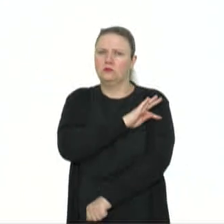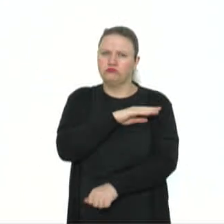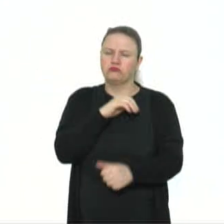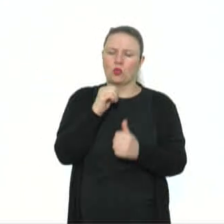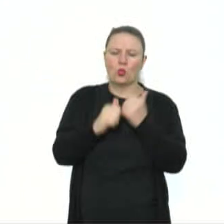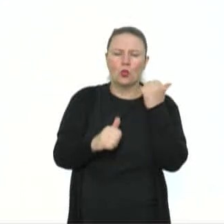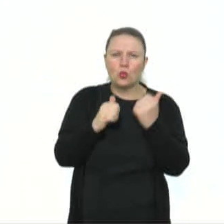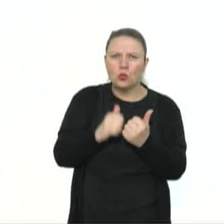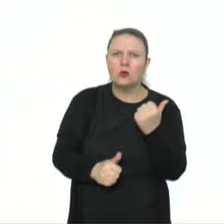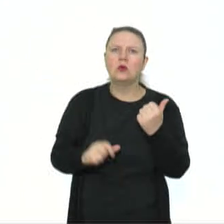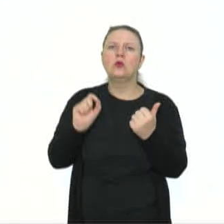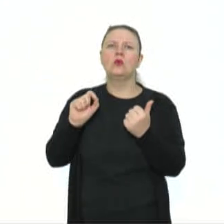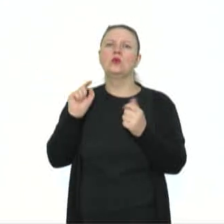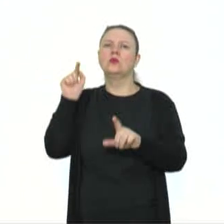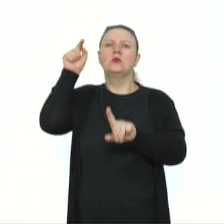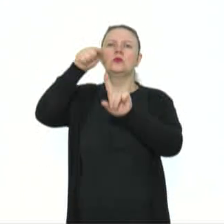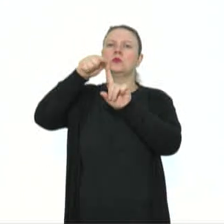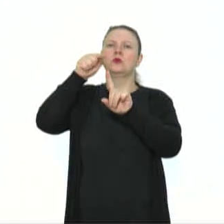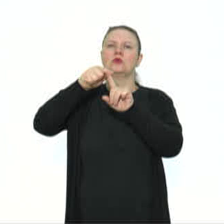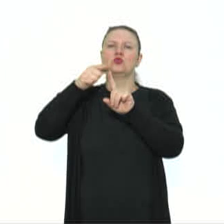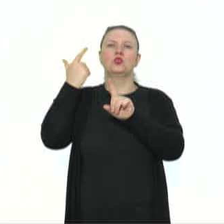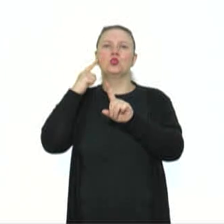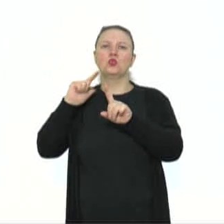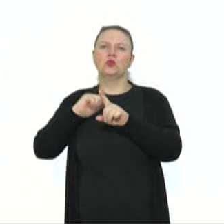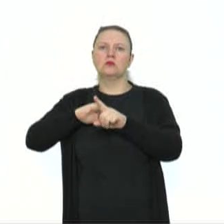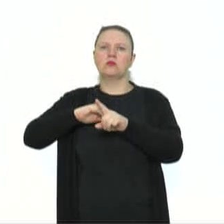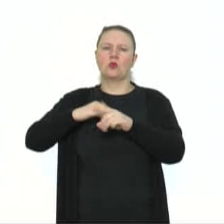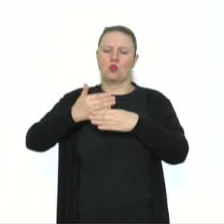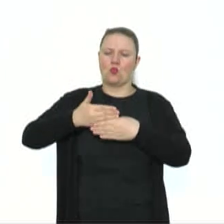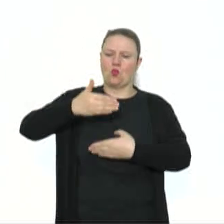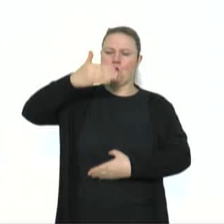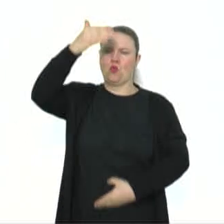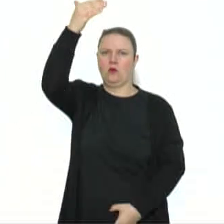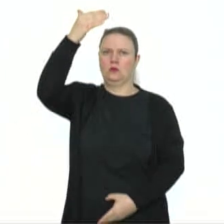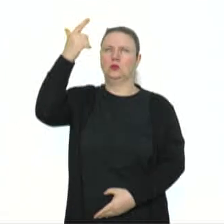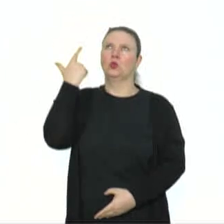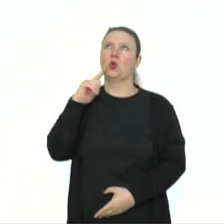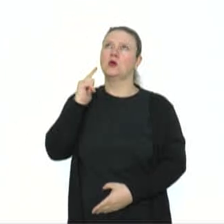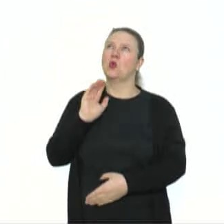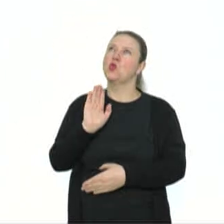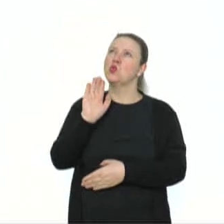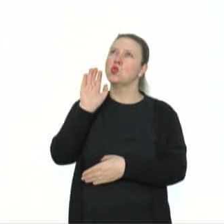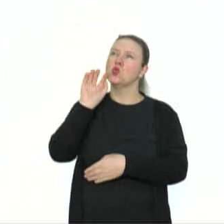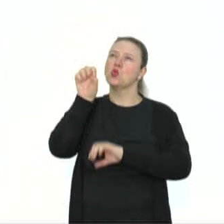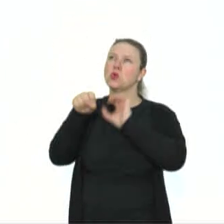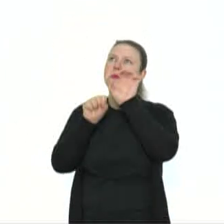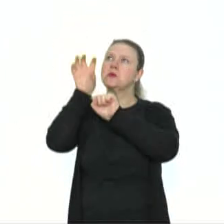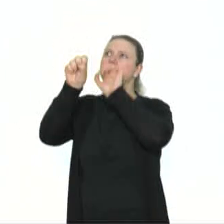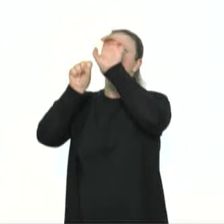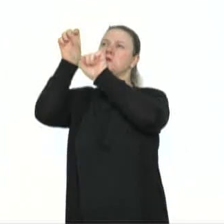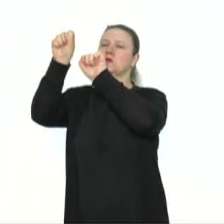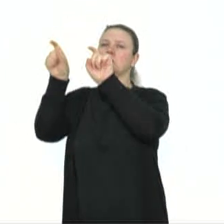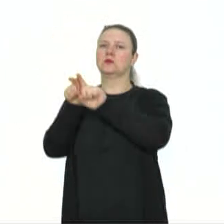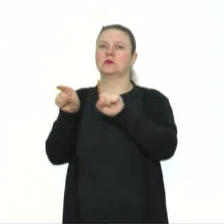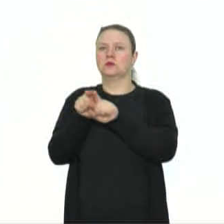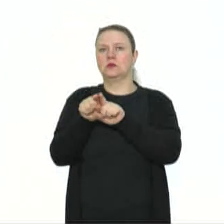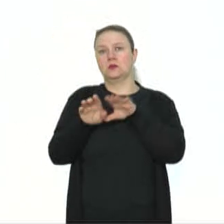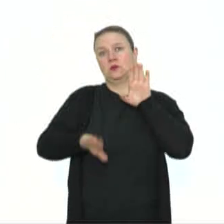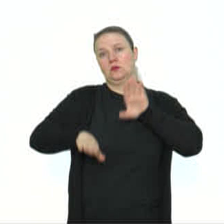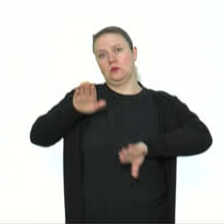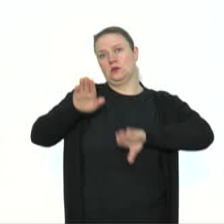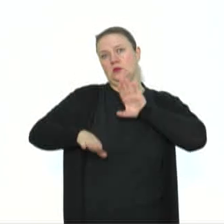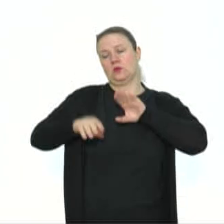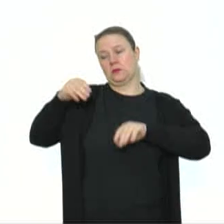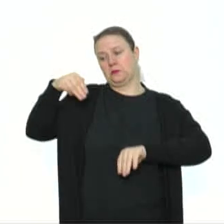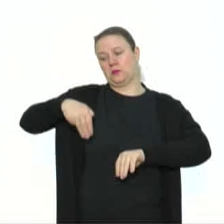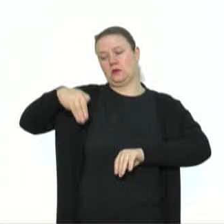desportiva cujo fim é atingir o cume de uma parede rochosa, de um bloco ou até mesmo de um muro de escalada. O terreno varia de alguns